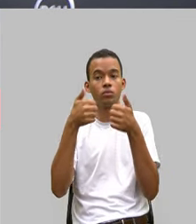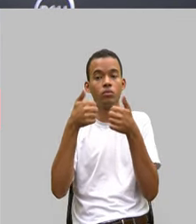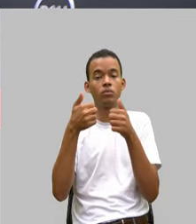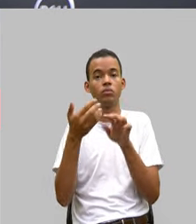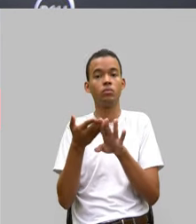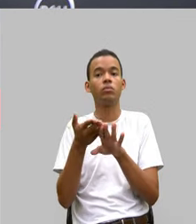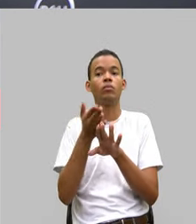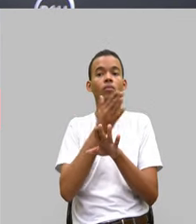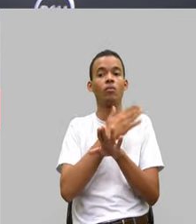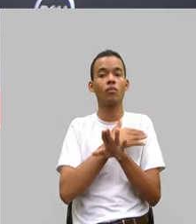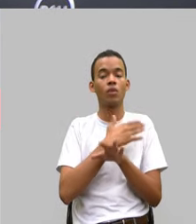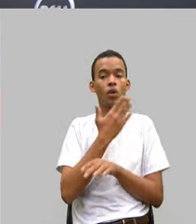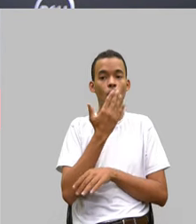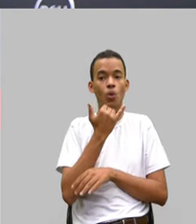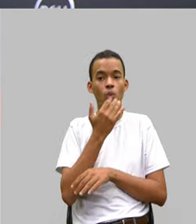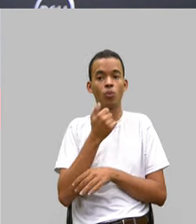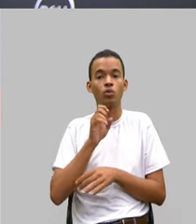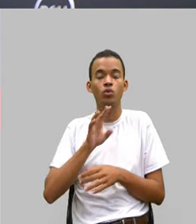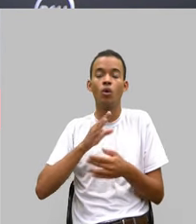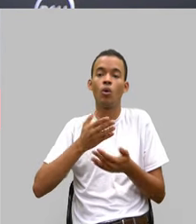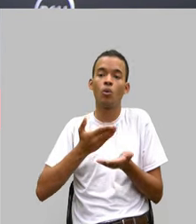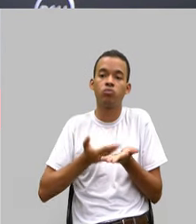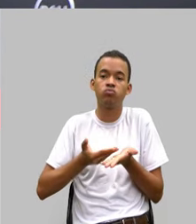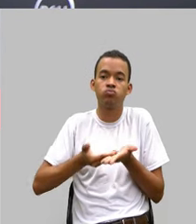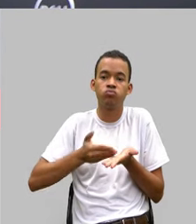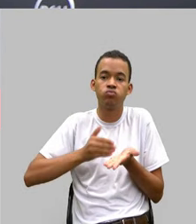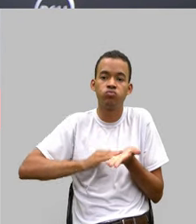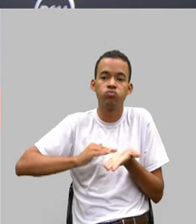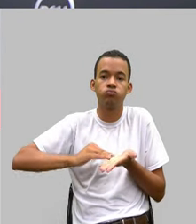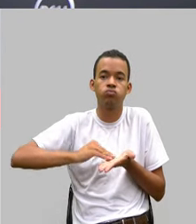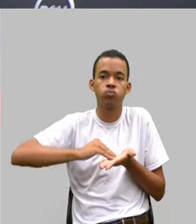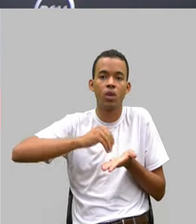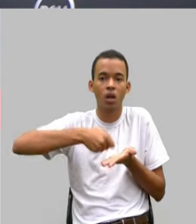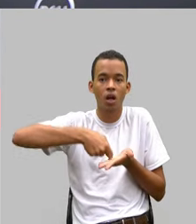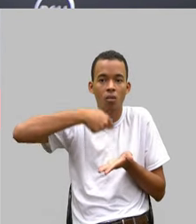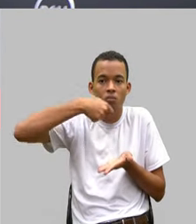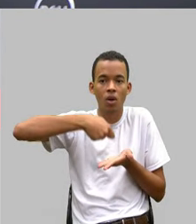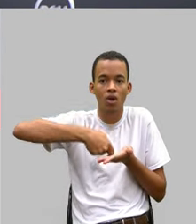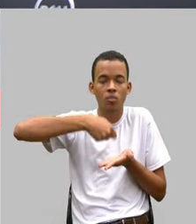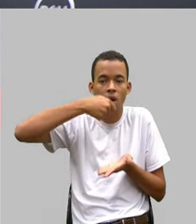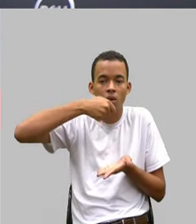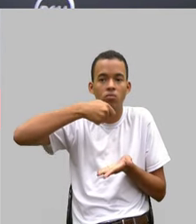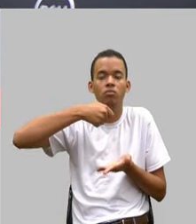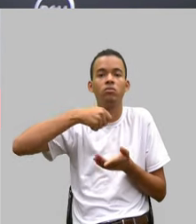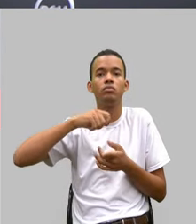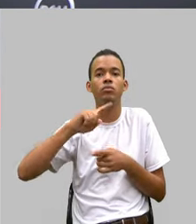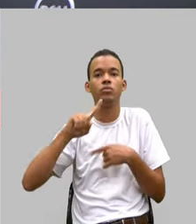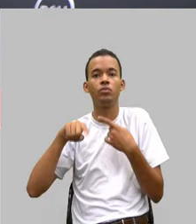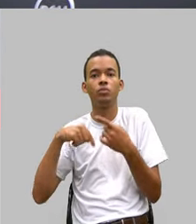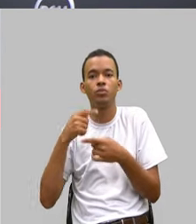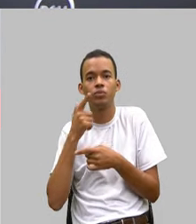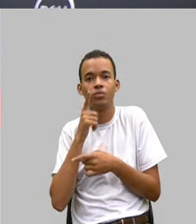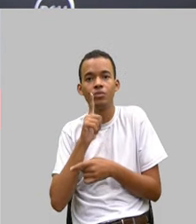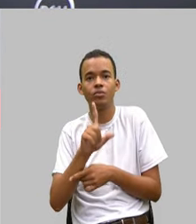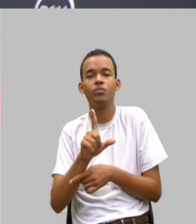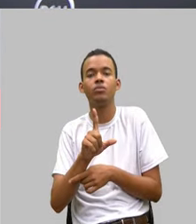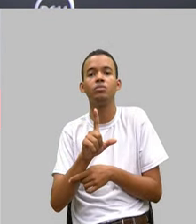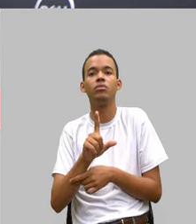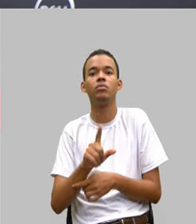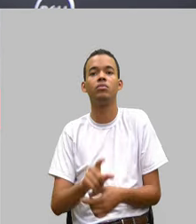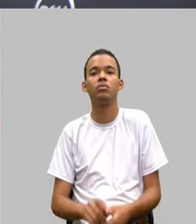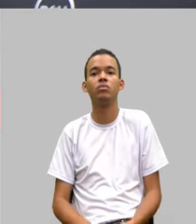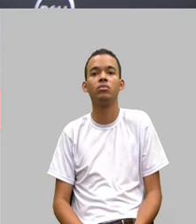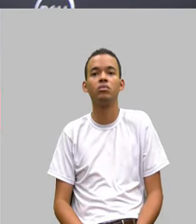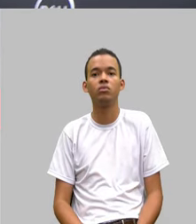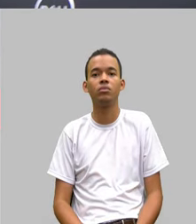pastosos e ela passou a conseguir ai pass errado então o meu filho autista anos e também temar Ô